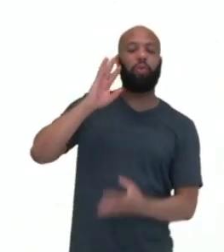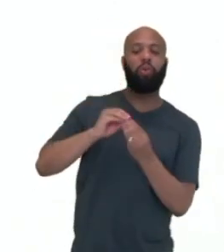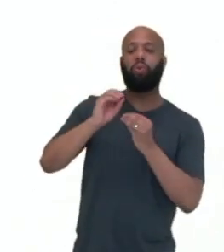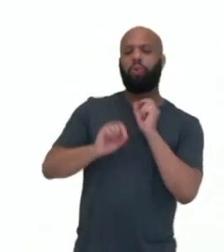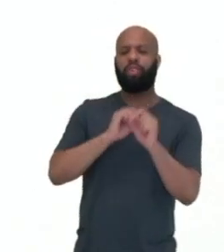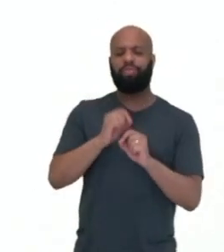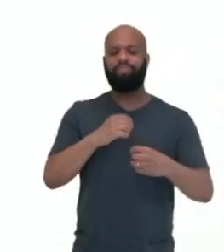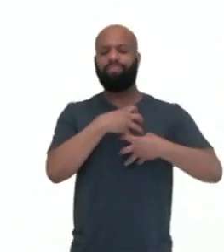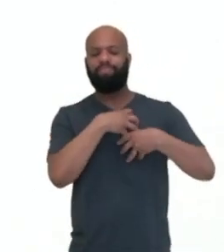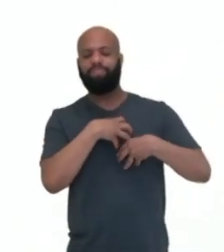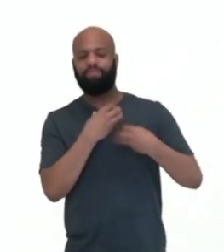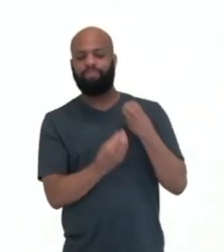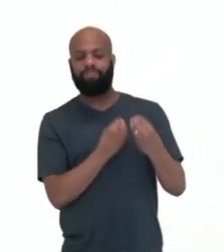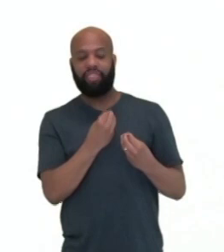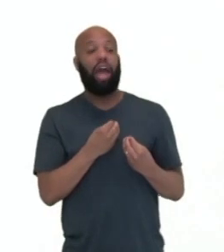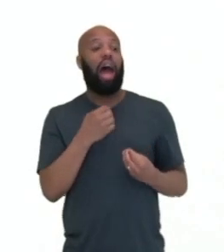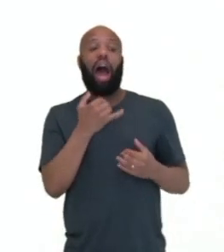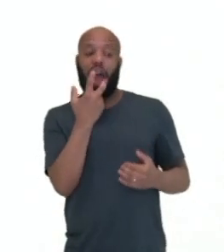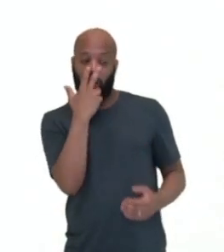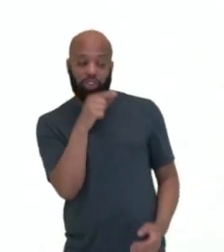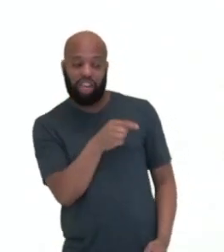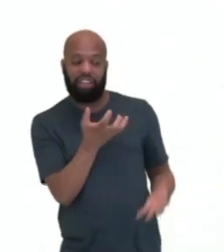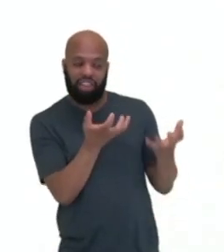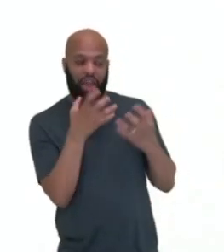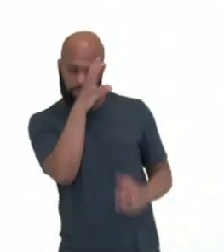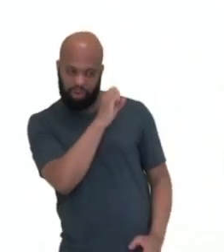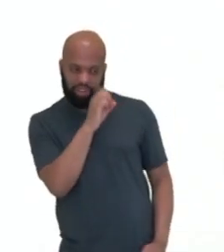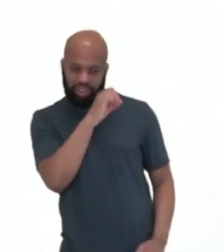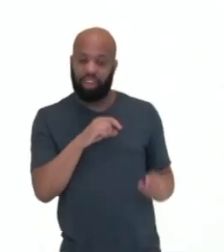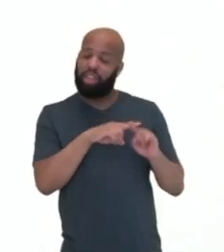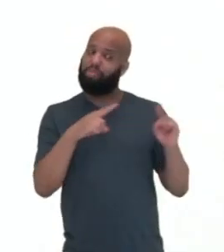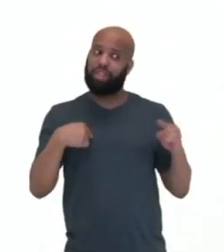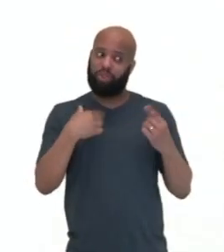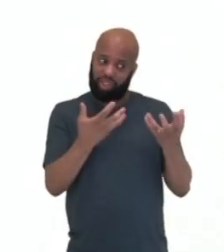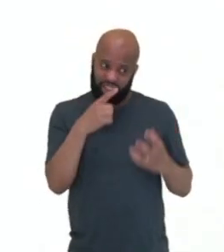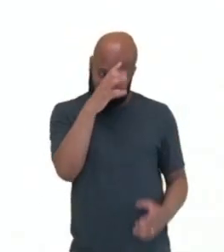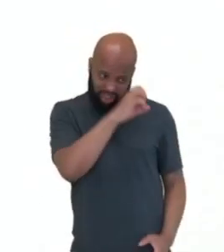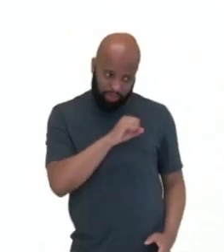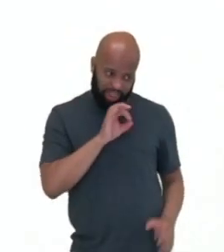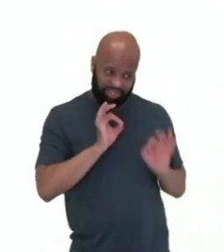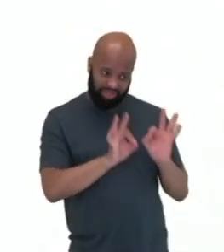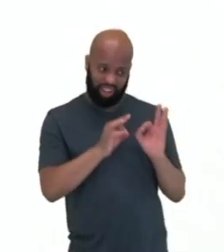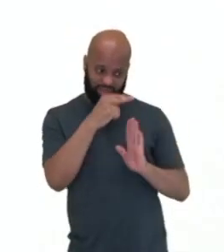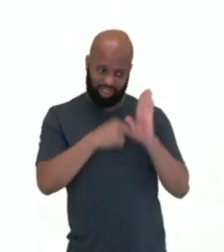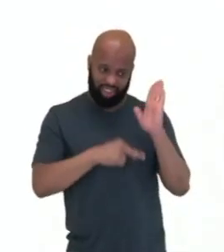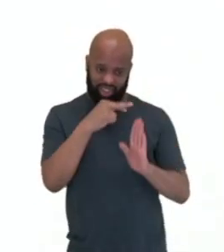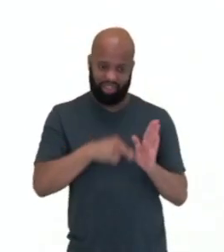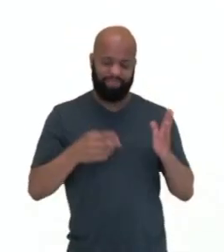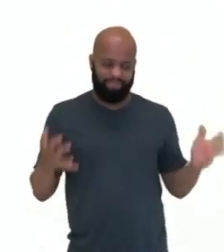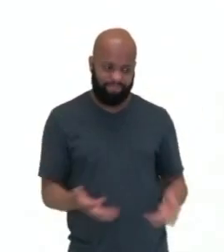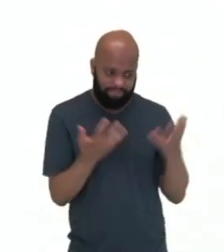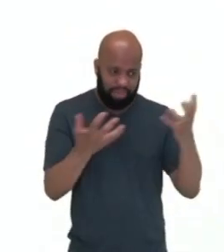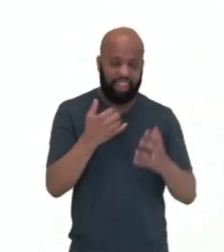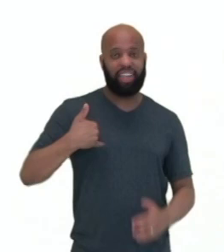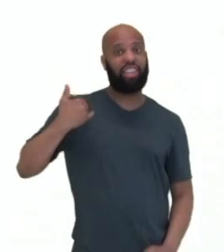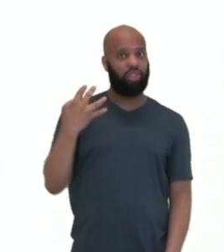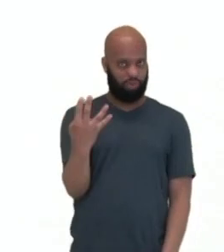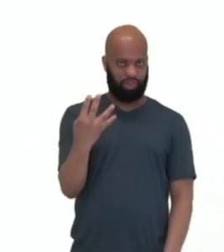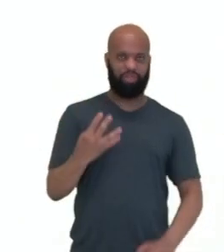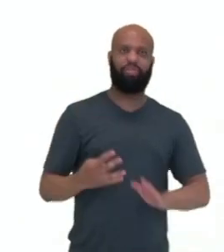aquilo com uma grande sede de saber, cruelmente insatisfeita, e queria que a criança aprendesse a ler já aos 4